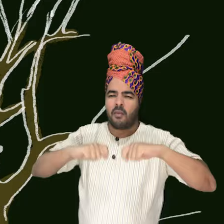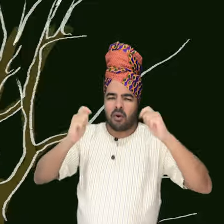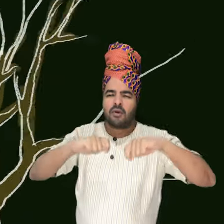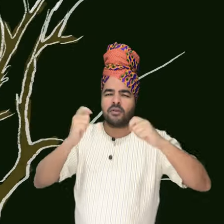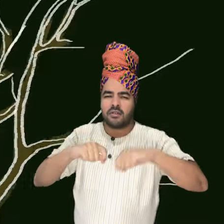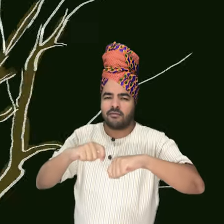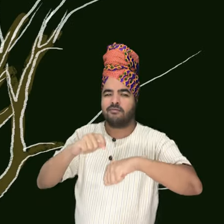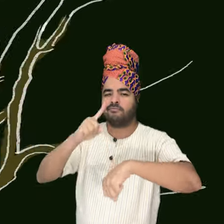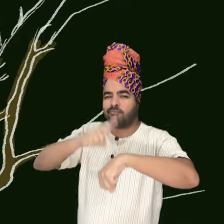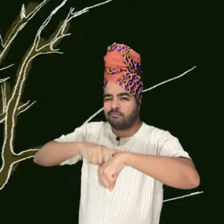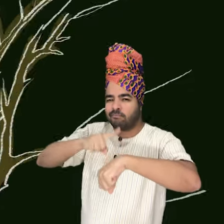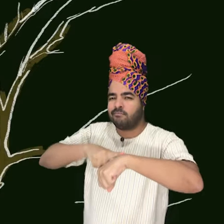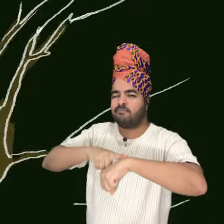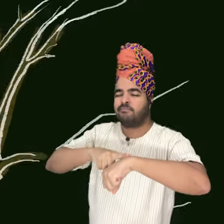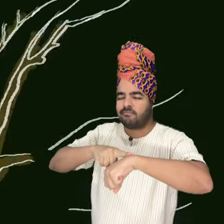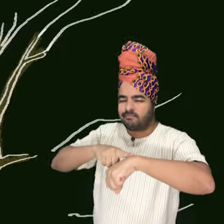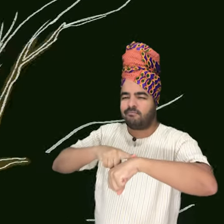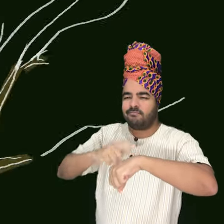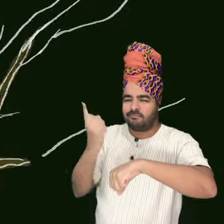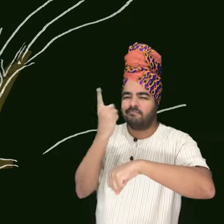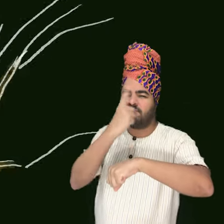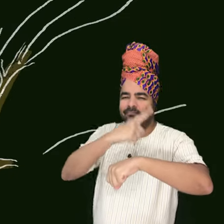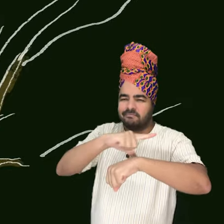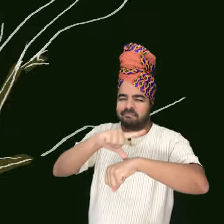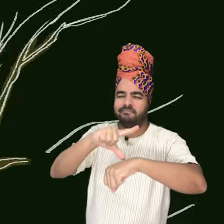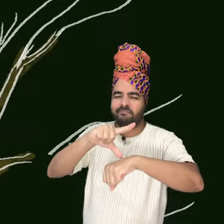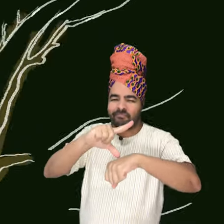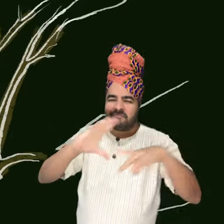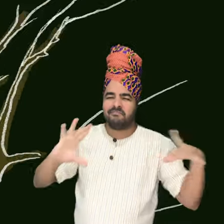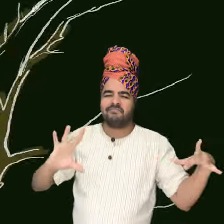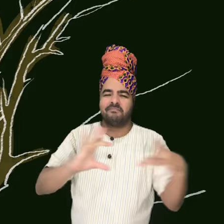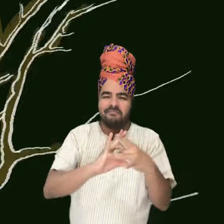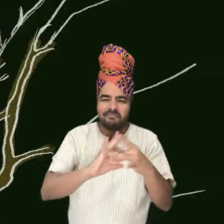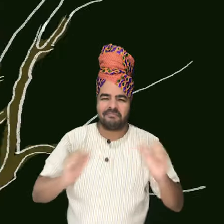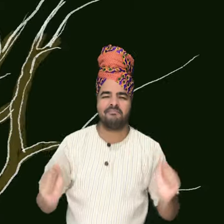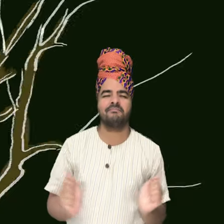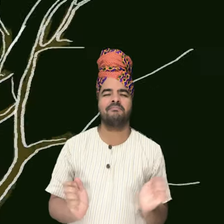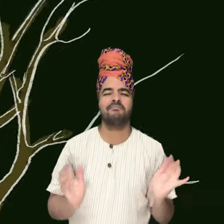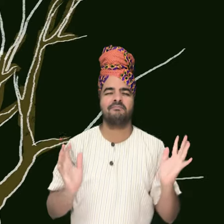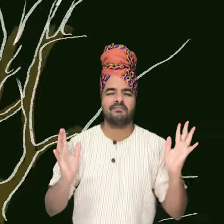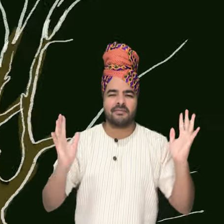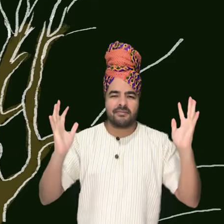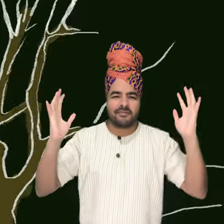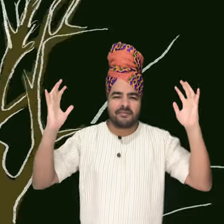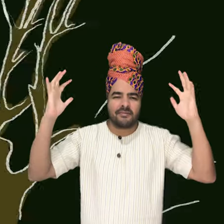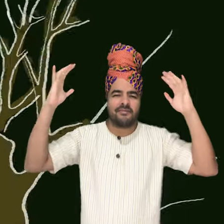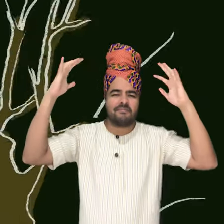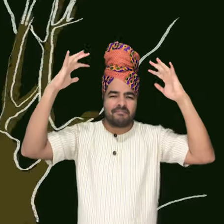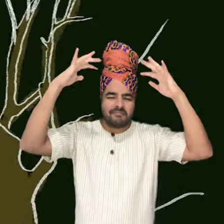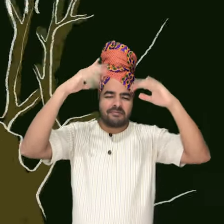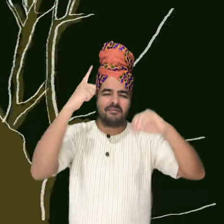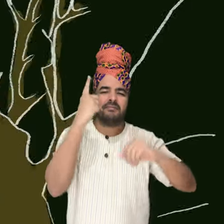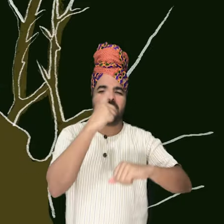tem a vela tempo a verdade tem a verdade tem